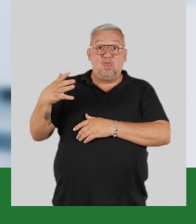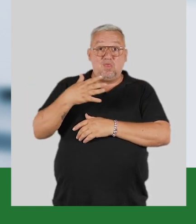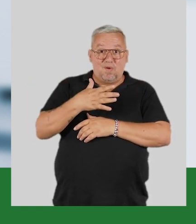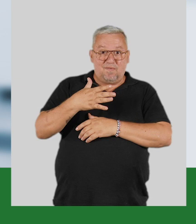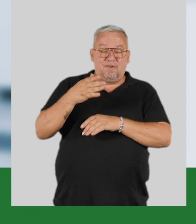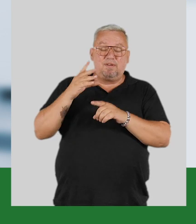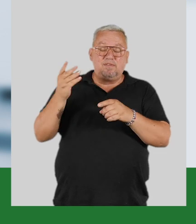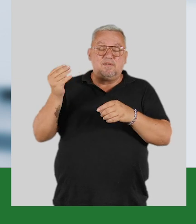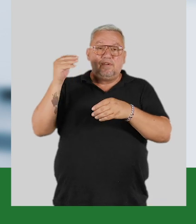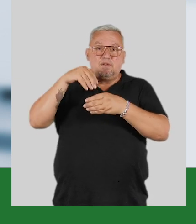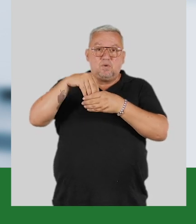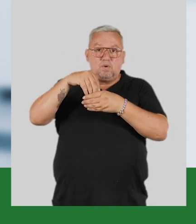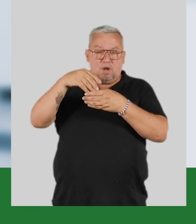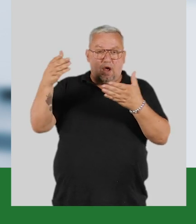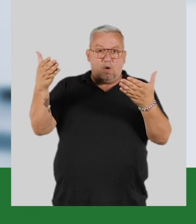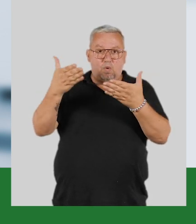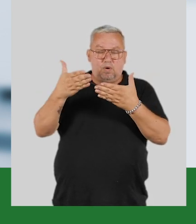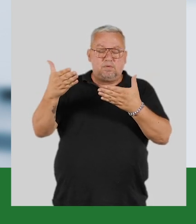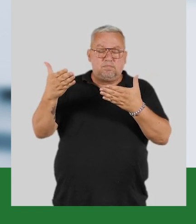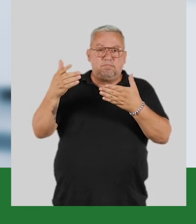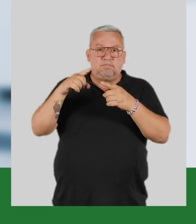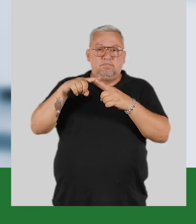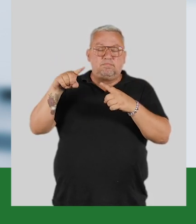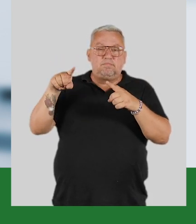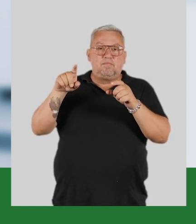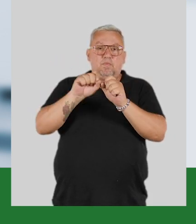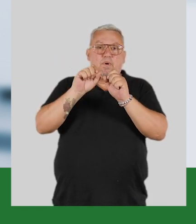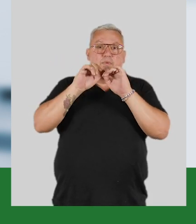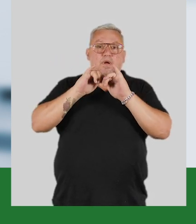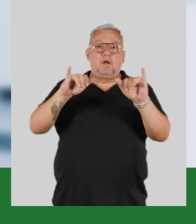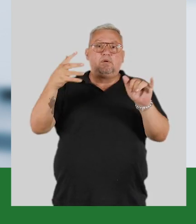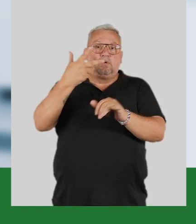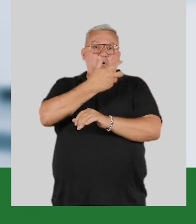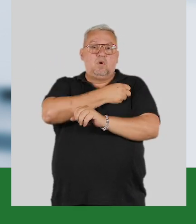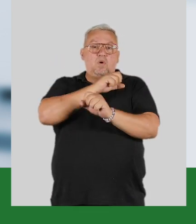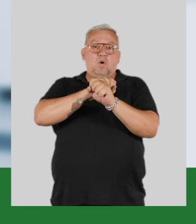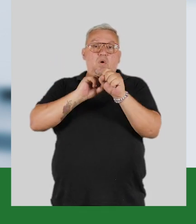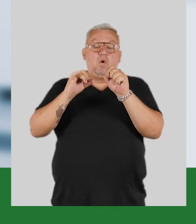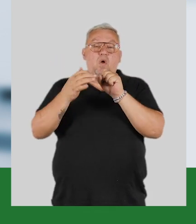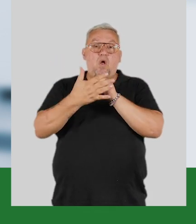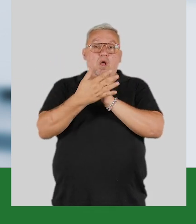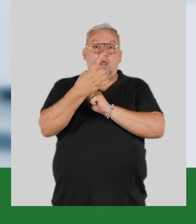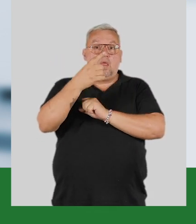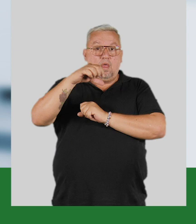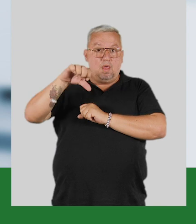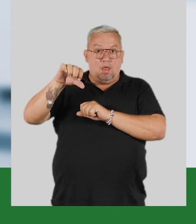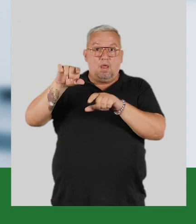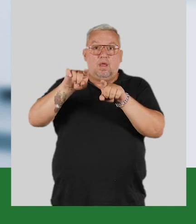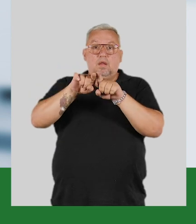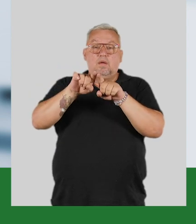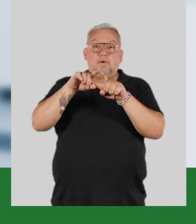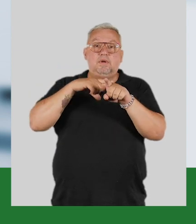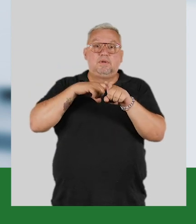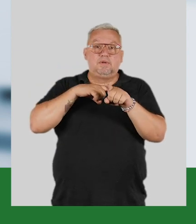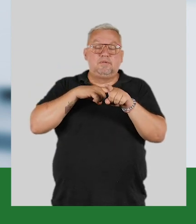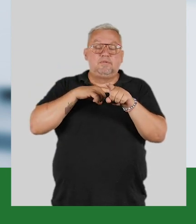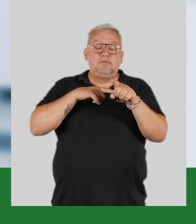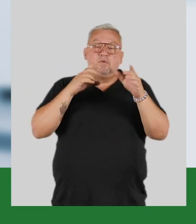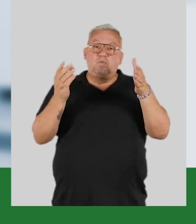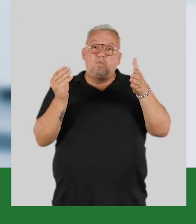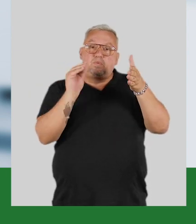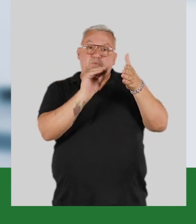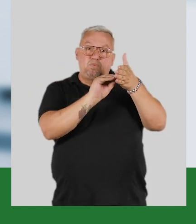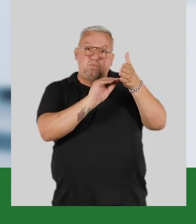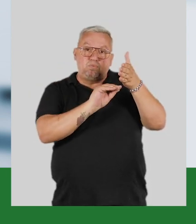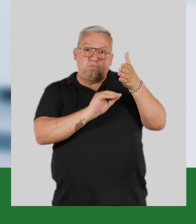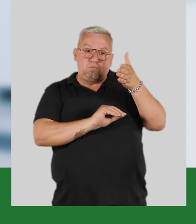sendo implementado neste momento de lançamento da campanha de vacinação contra a Covid-19, e ele tem um módulo específico para